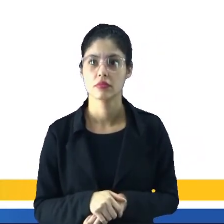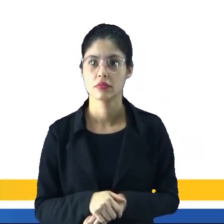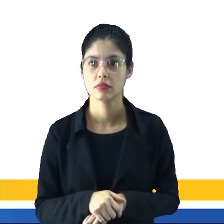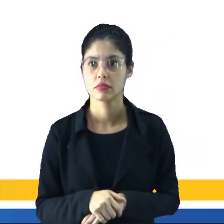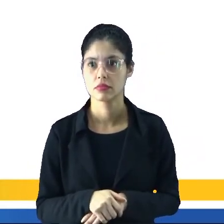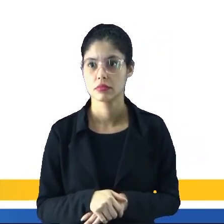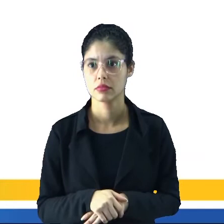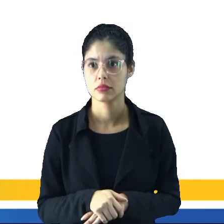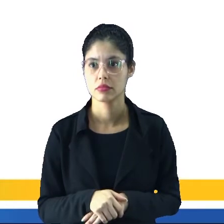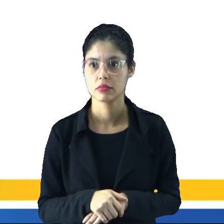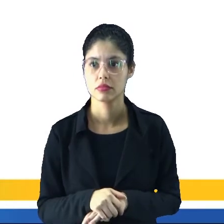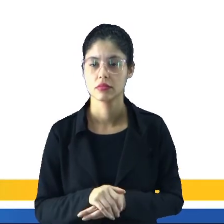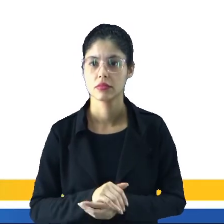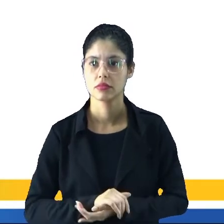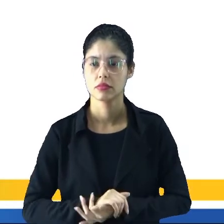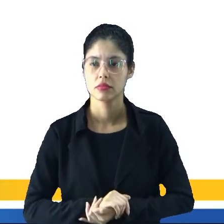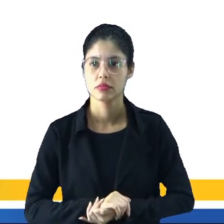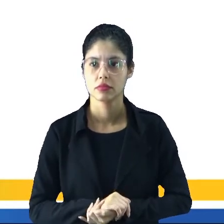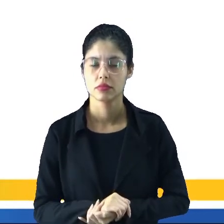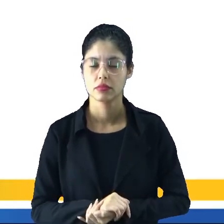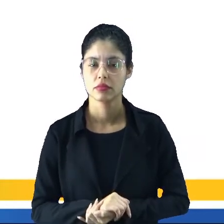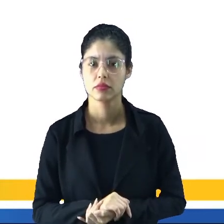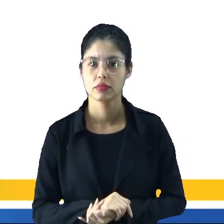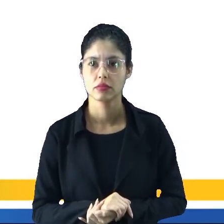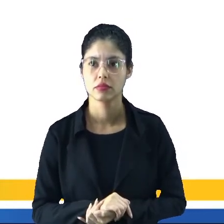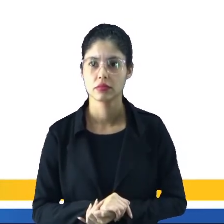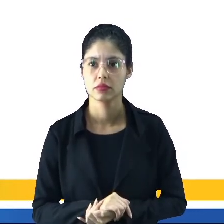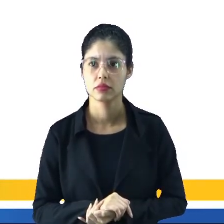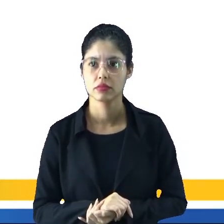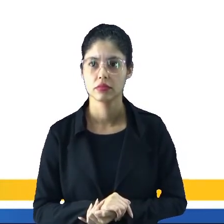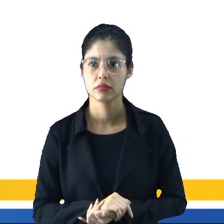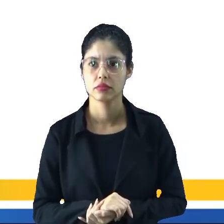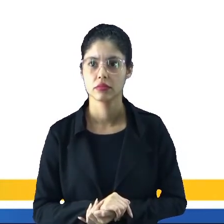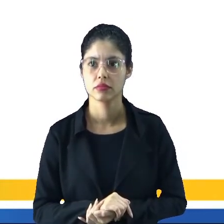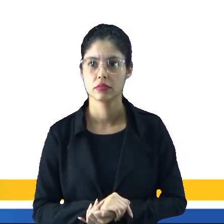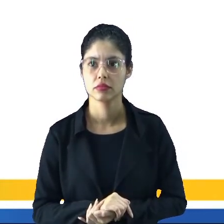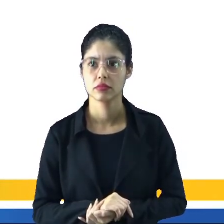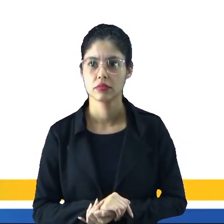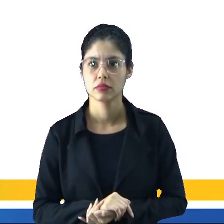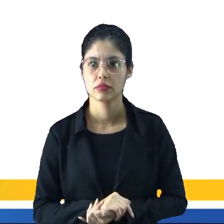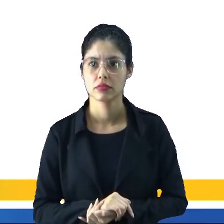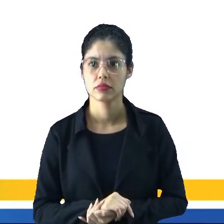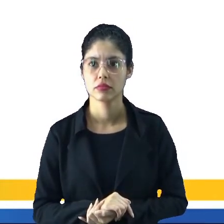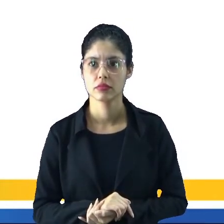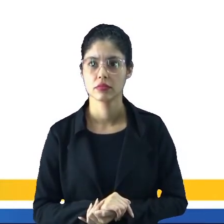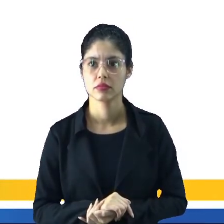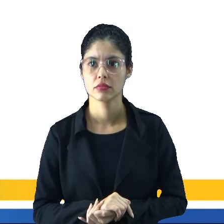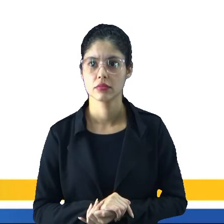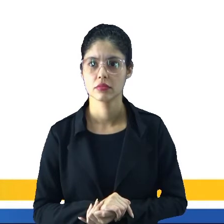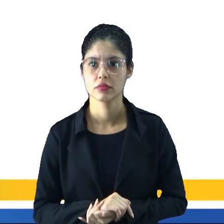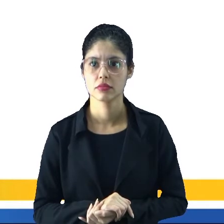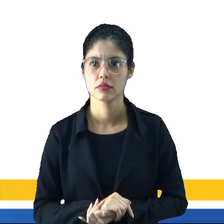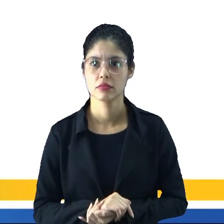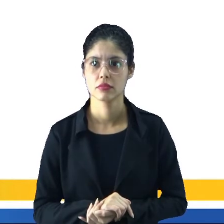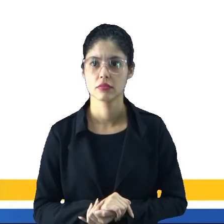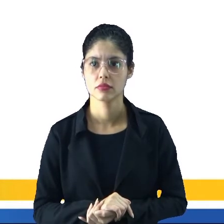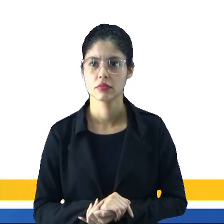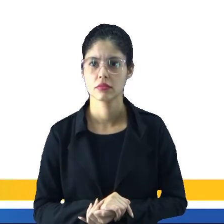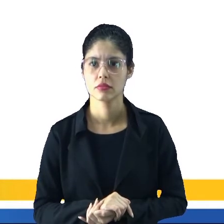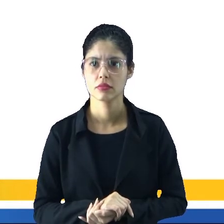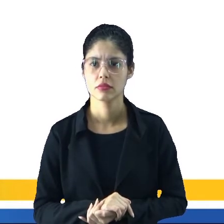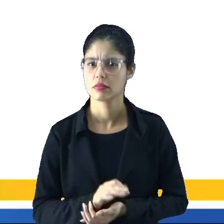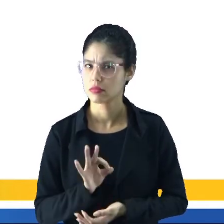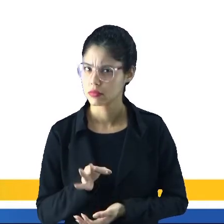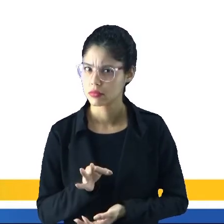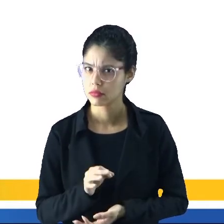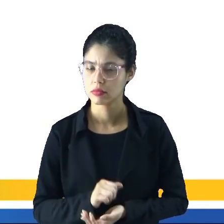NBA's Draymond Green is engaged. Draymond Green da NBA está ocupado, tá